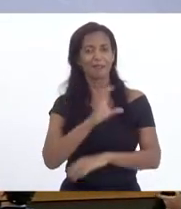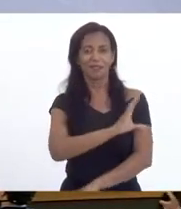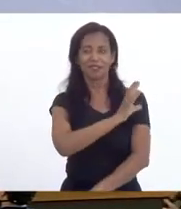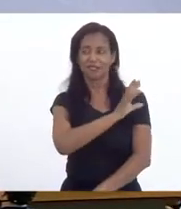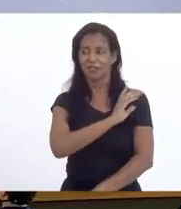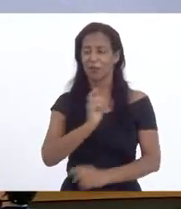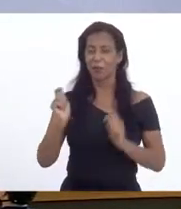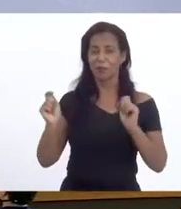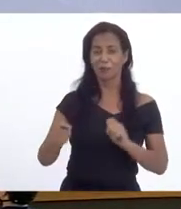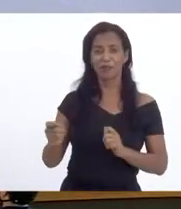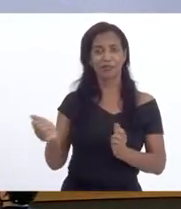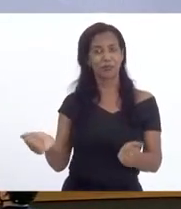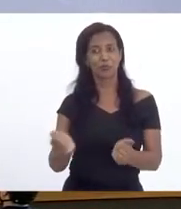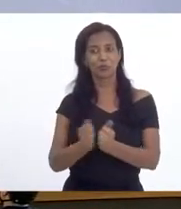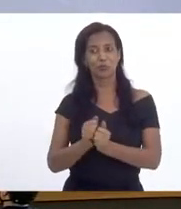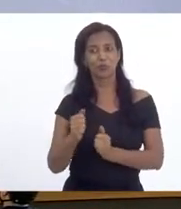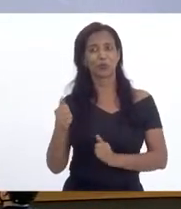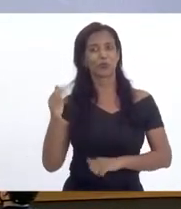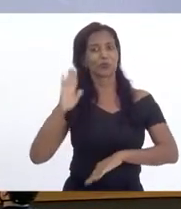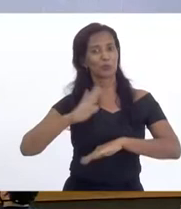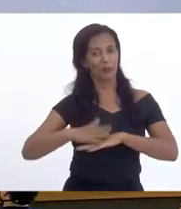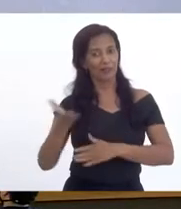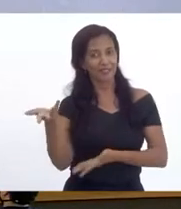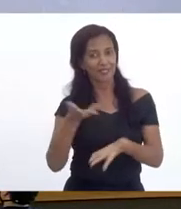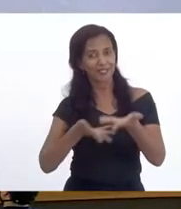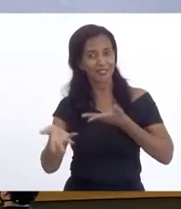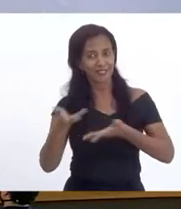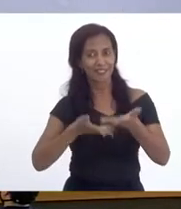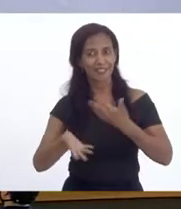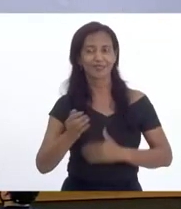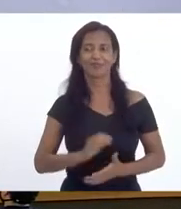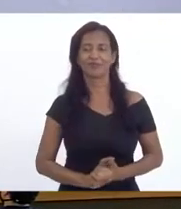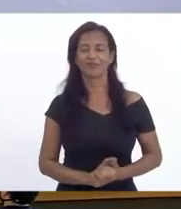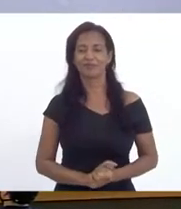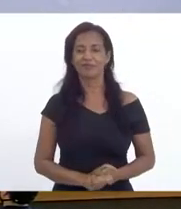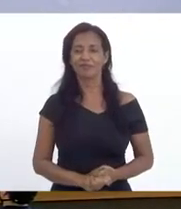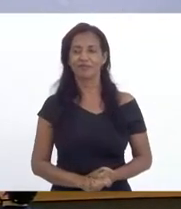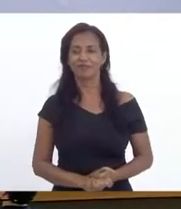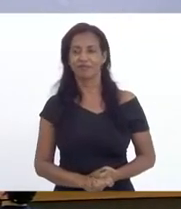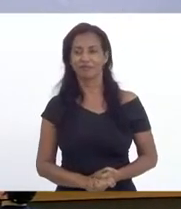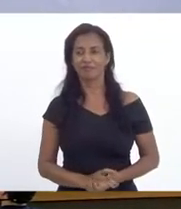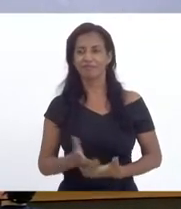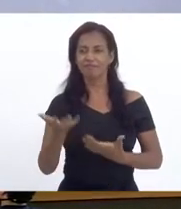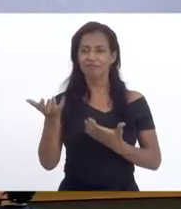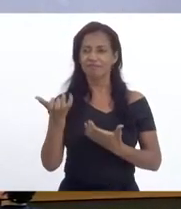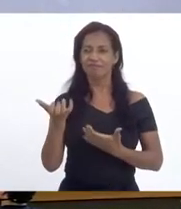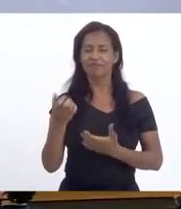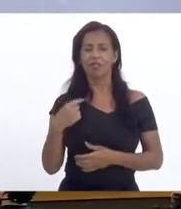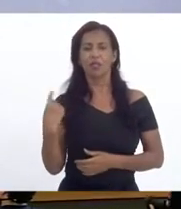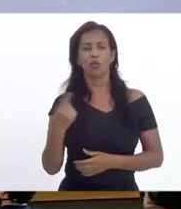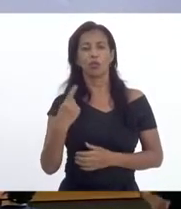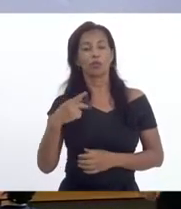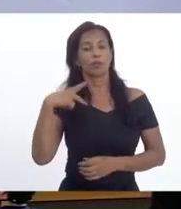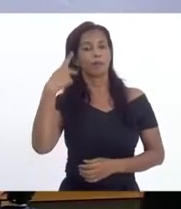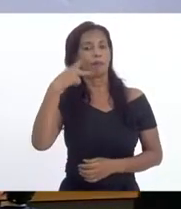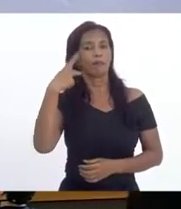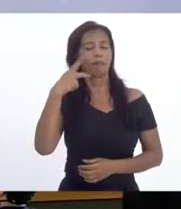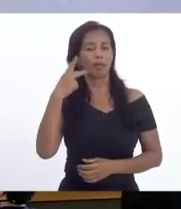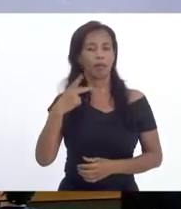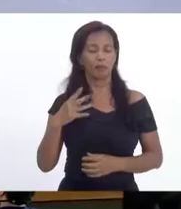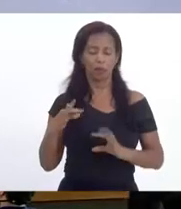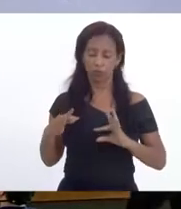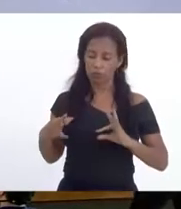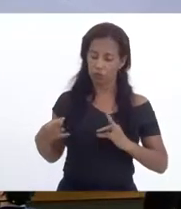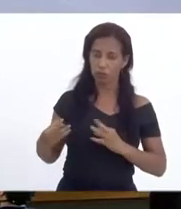possa estar fazendo isso mais vezes. Queria colocar, presidente, o nosso parlamento